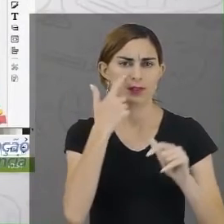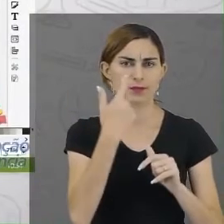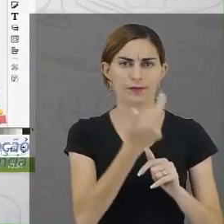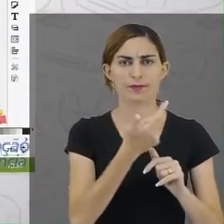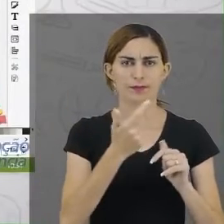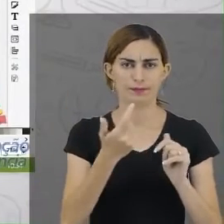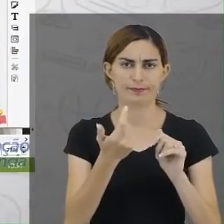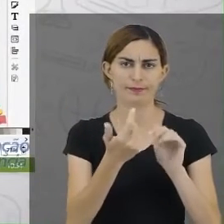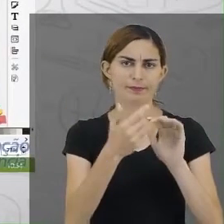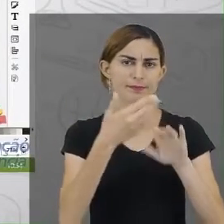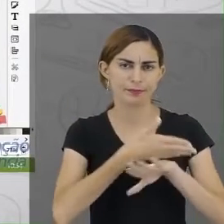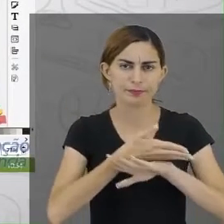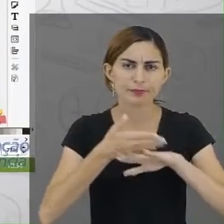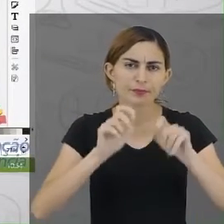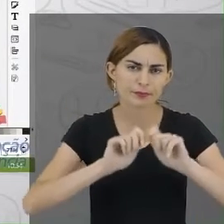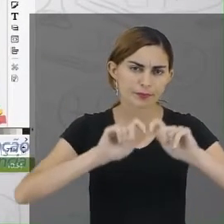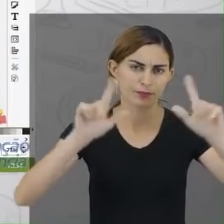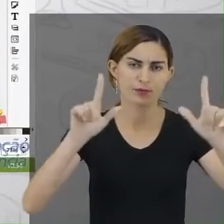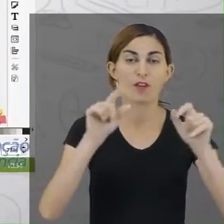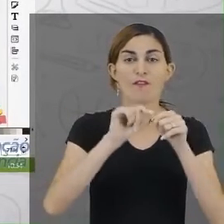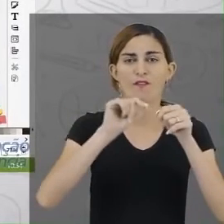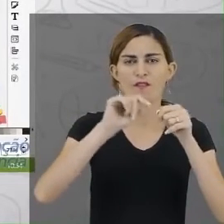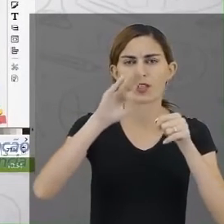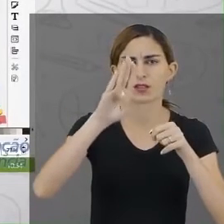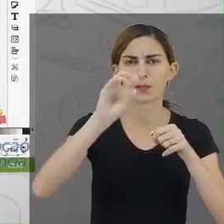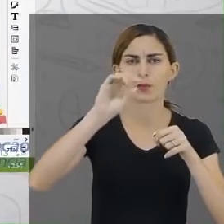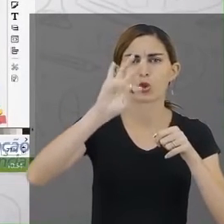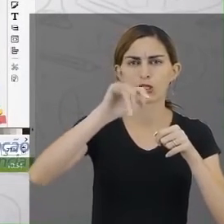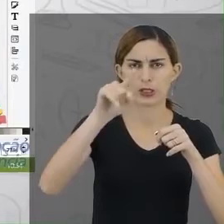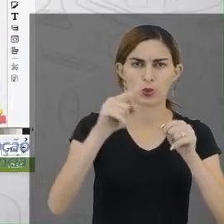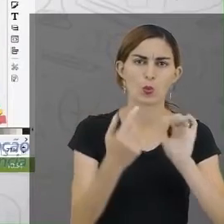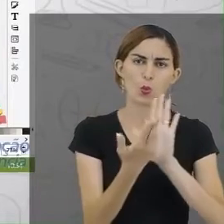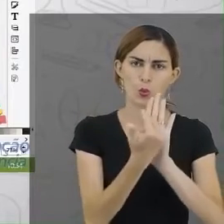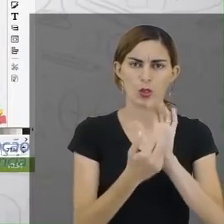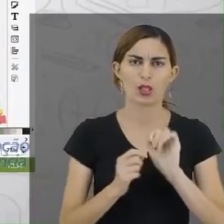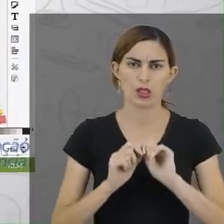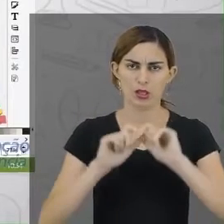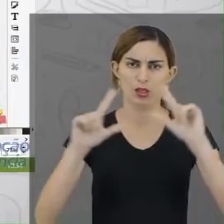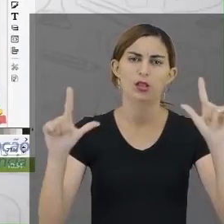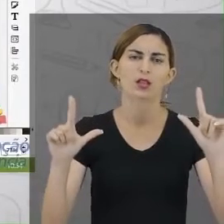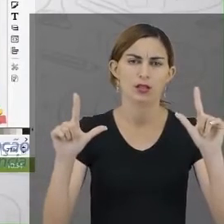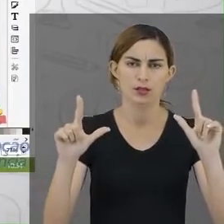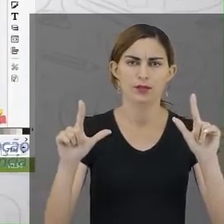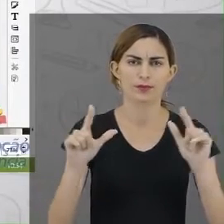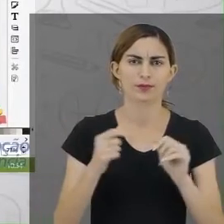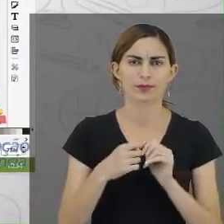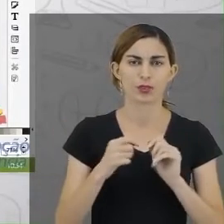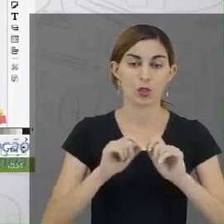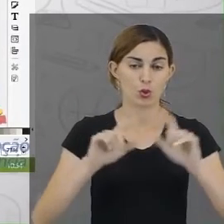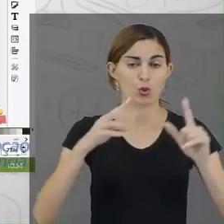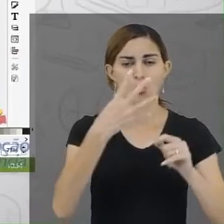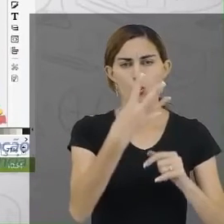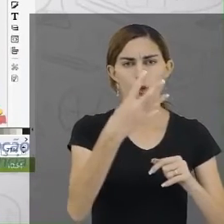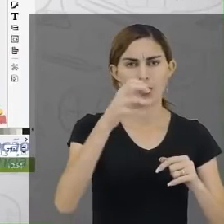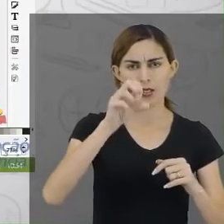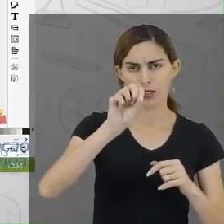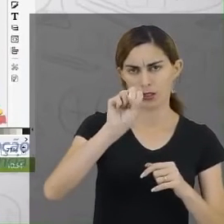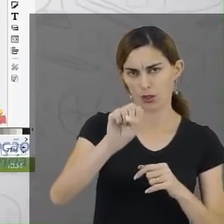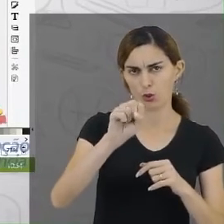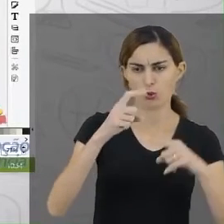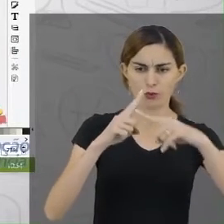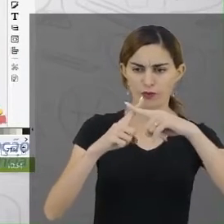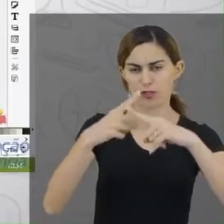é o Inkscape. Vamos fazer um botão, uma imagem, uma ilustração vetorial que é do tamanho de 48